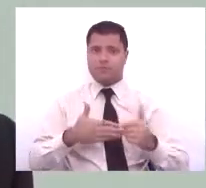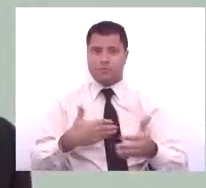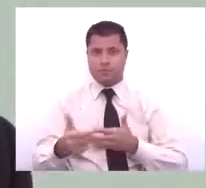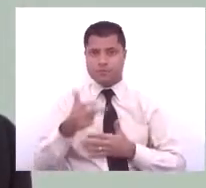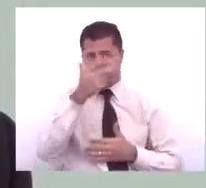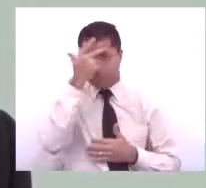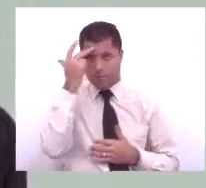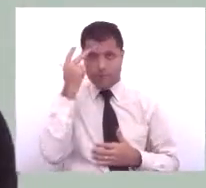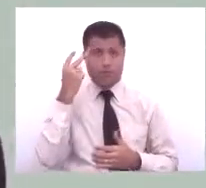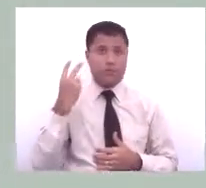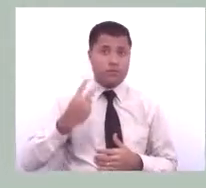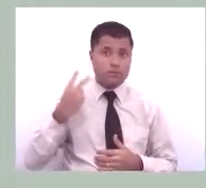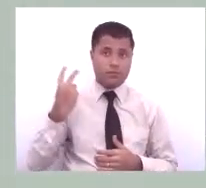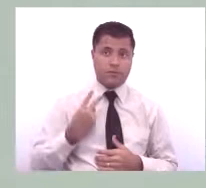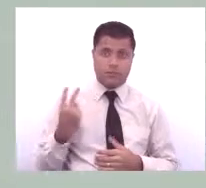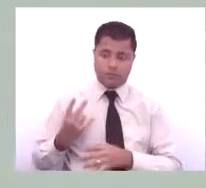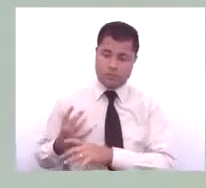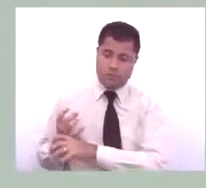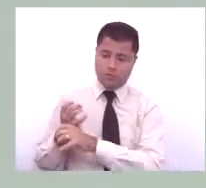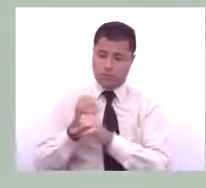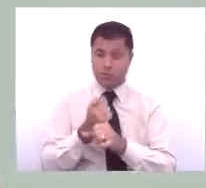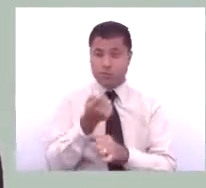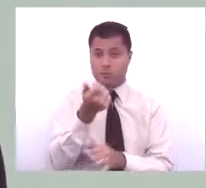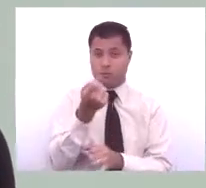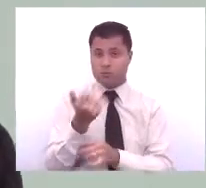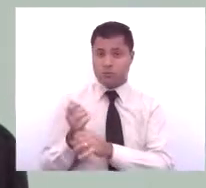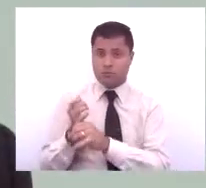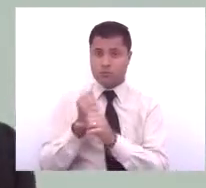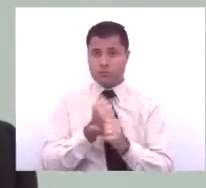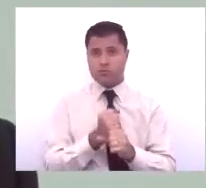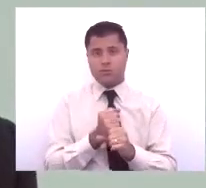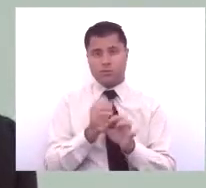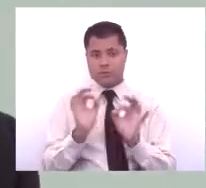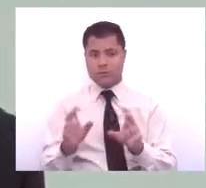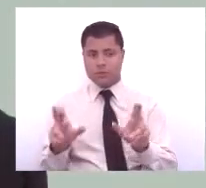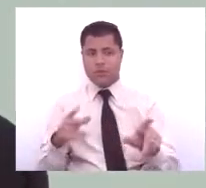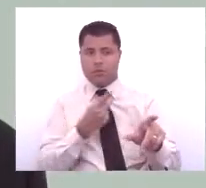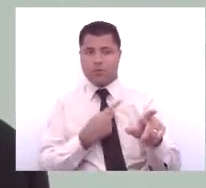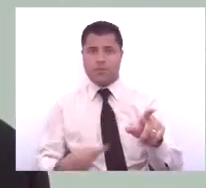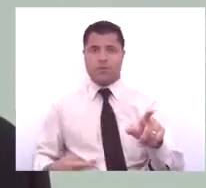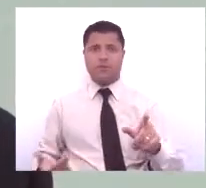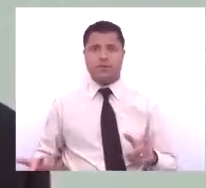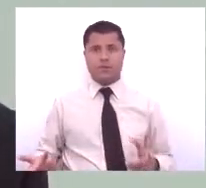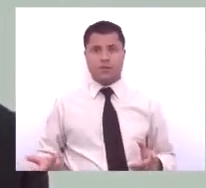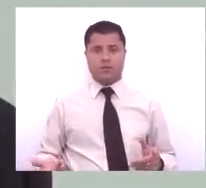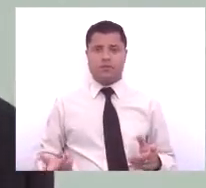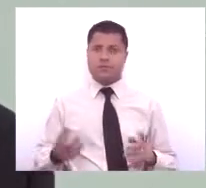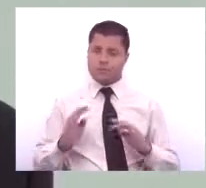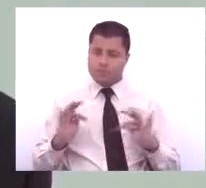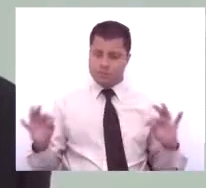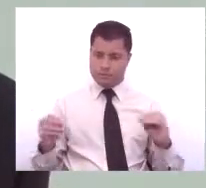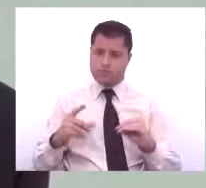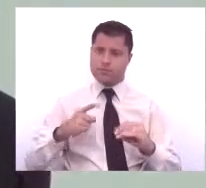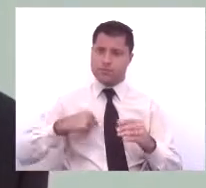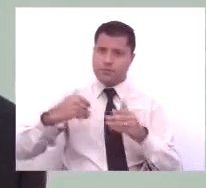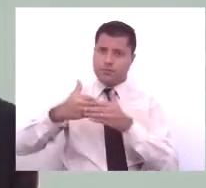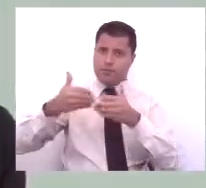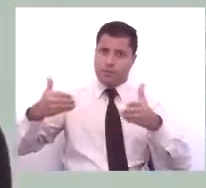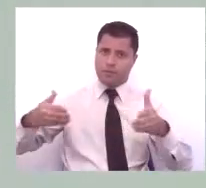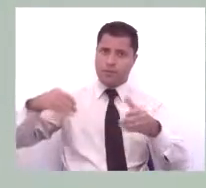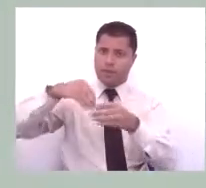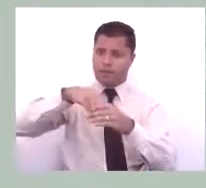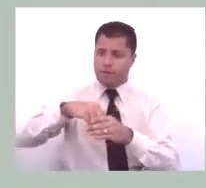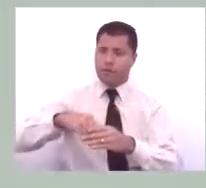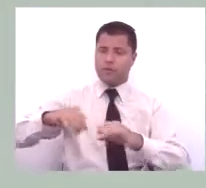dos vereadores desta casa, incluindo o presidente, que foram candidato, são pessoas conhecidas na